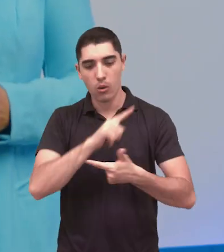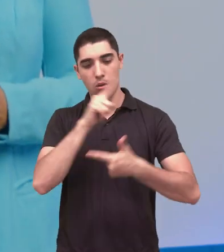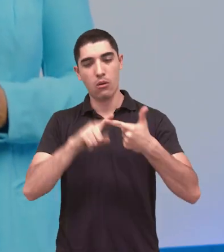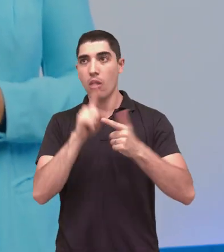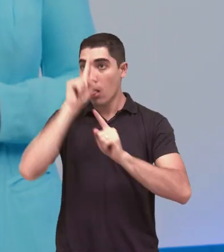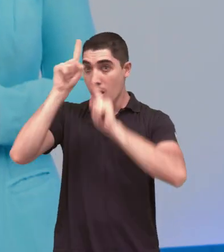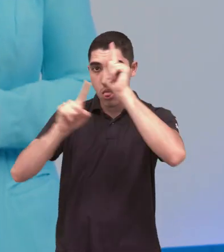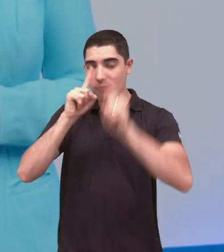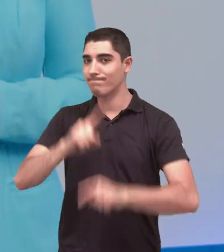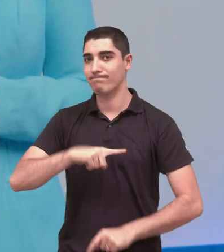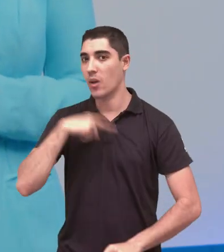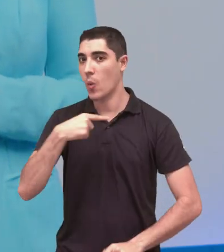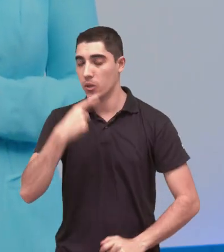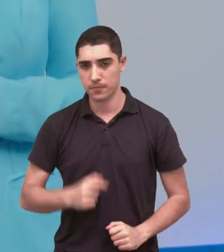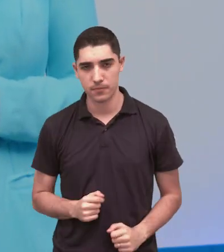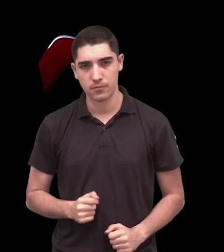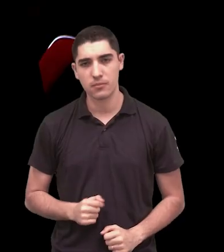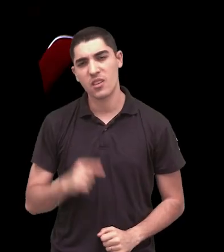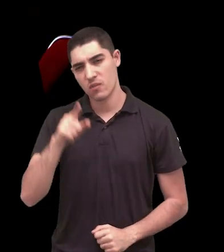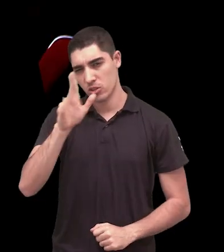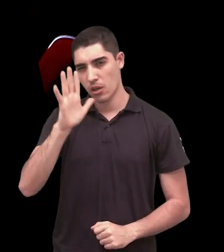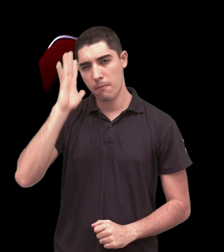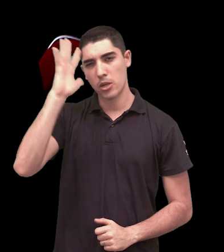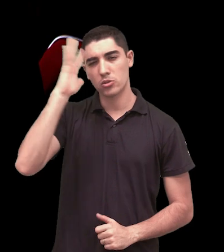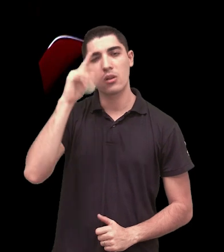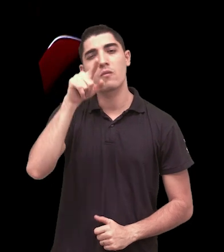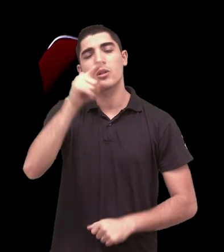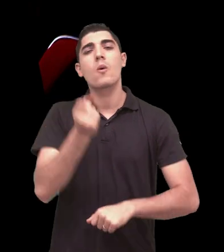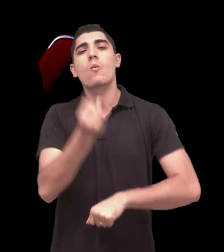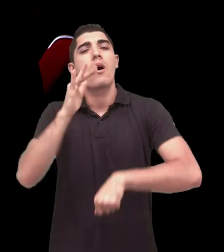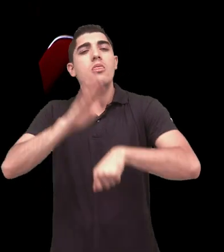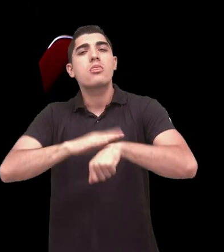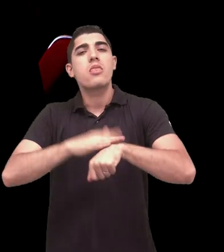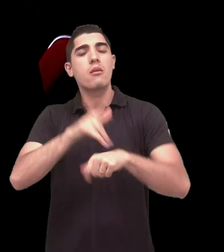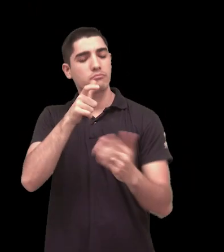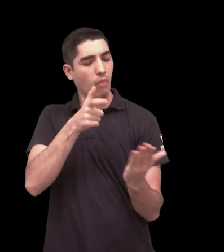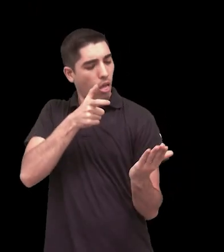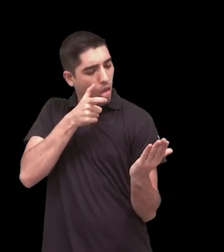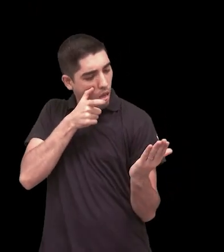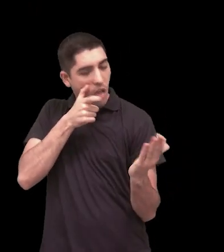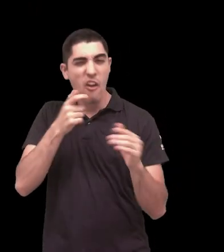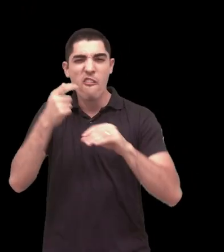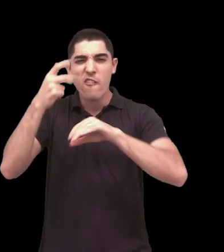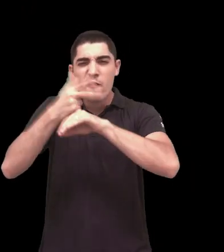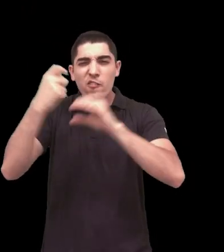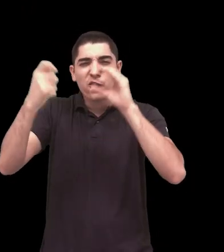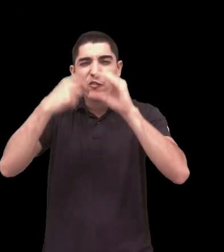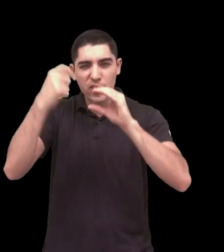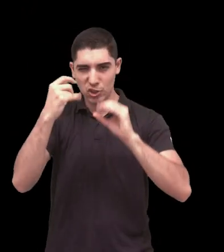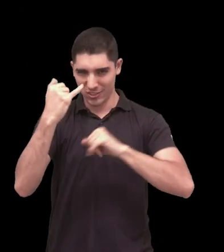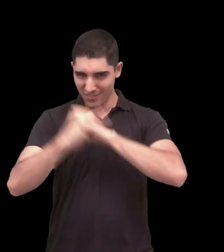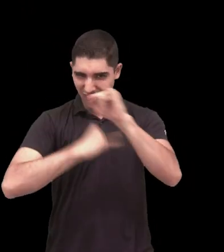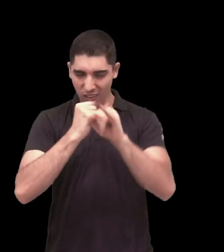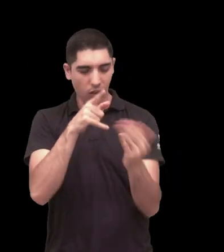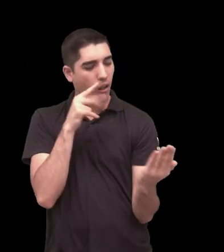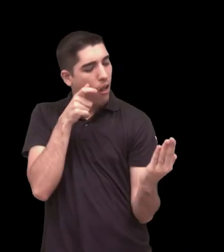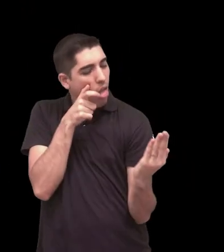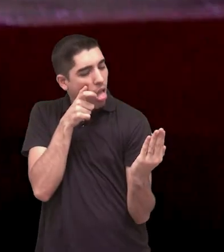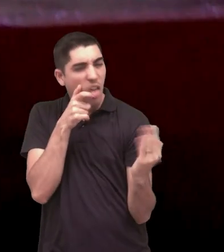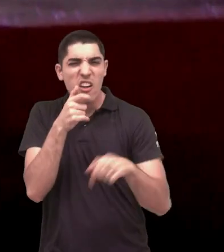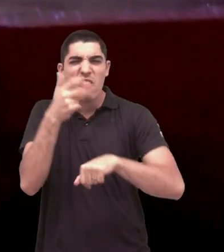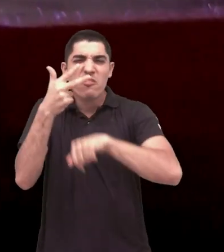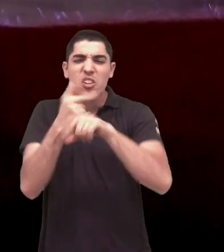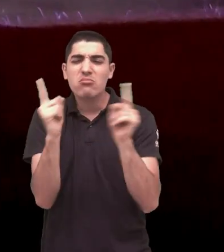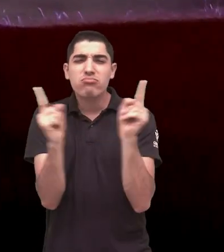de comprometer a criatividade. Já parou para pensar em quanto tempo você passa vendo aqueles vídeos curtos na